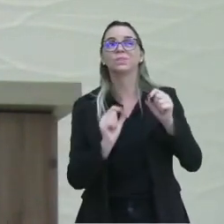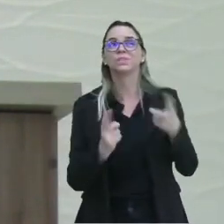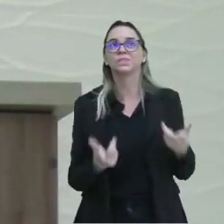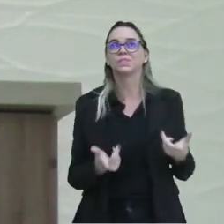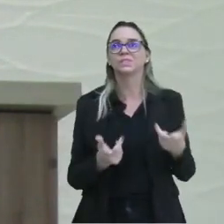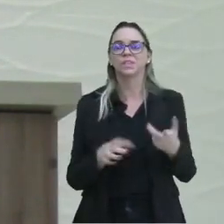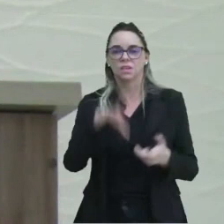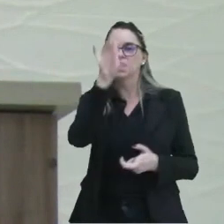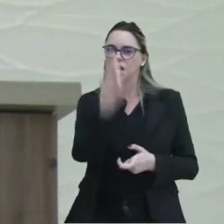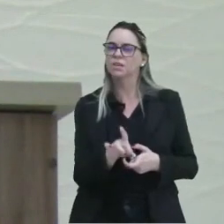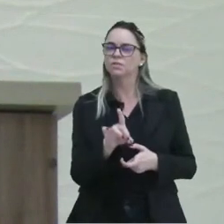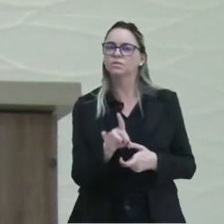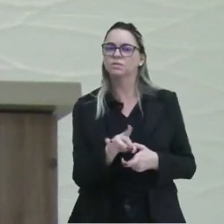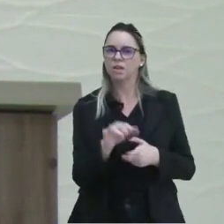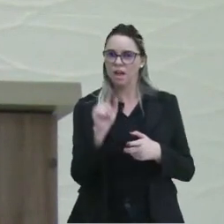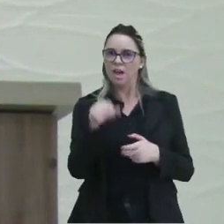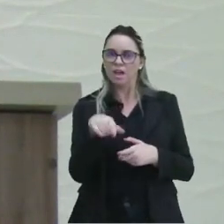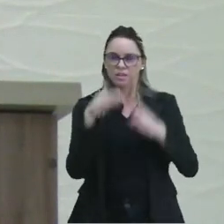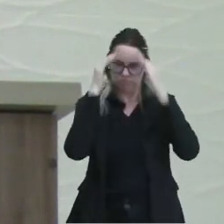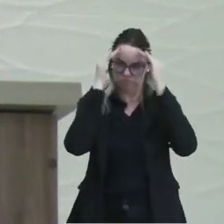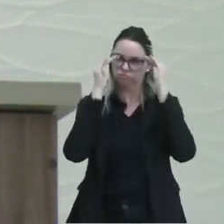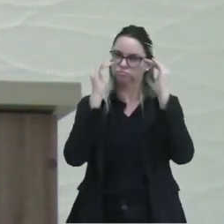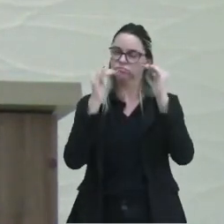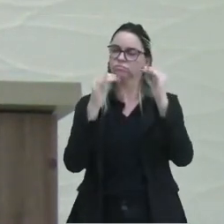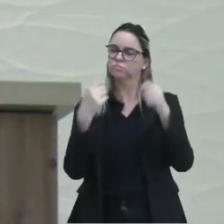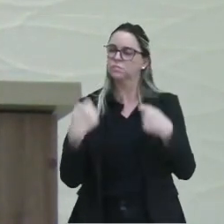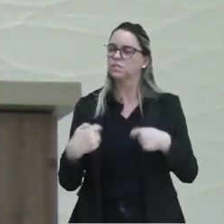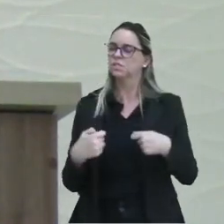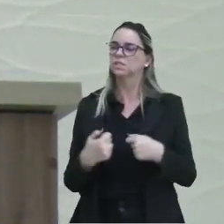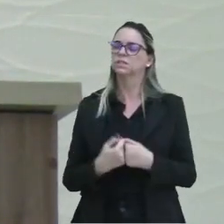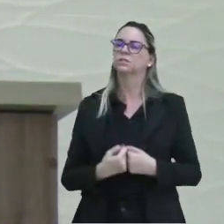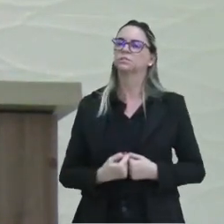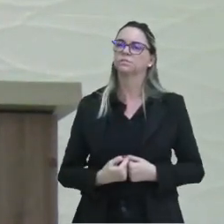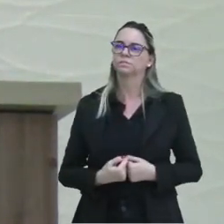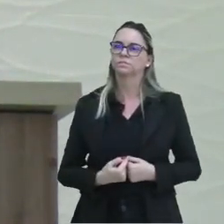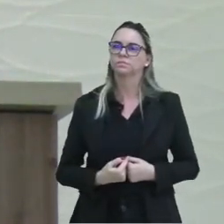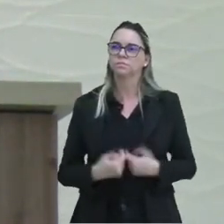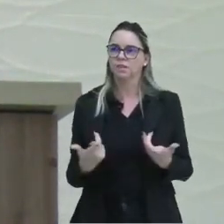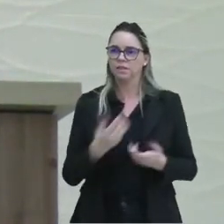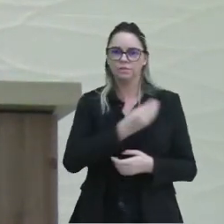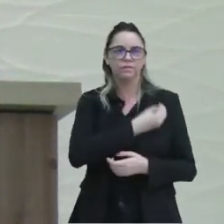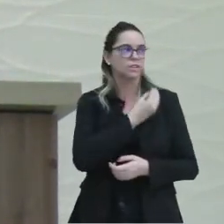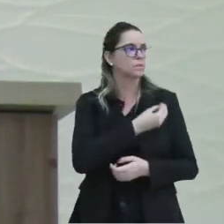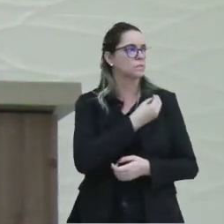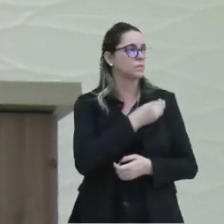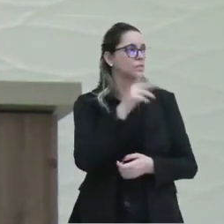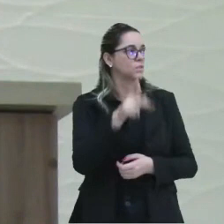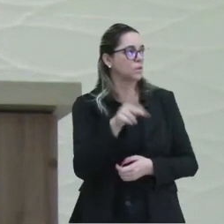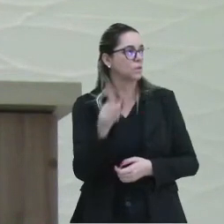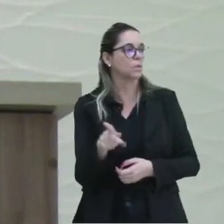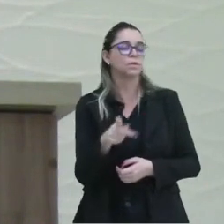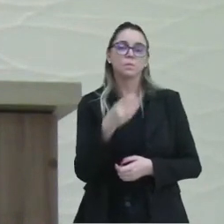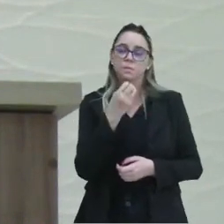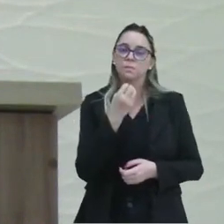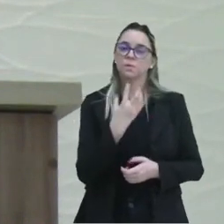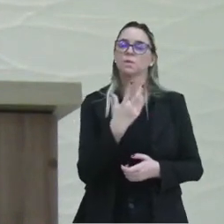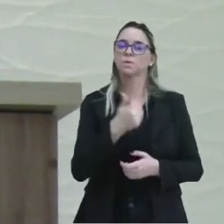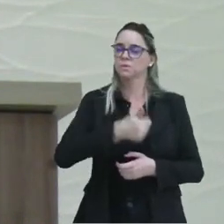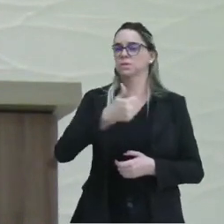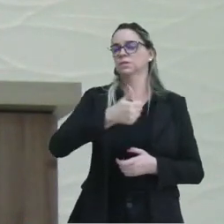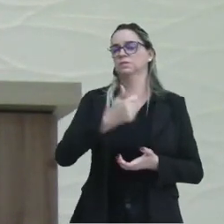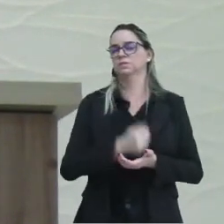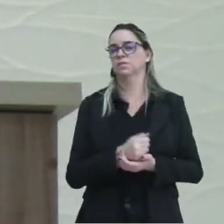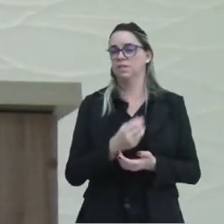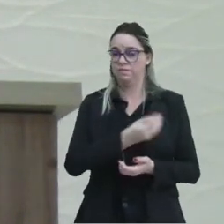sejam respeitados, seja restabelecido e afetar a vida dos professores de forma positiva. Então a nossa luta é uma